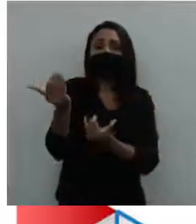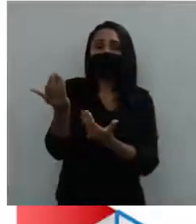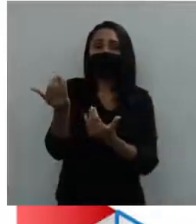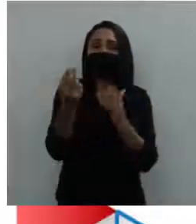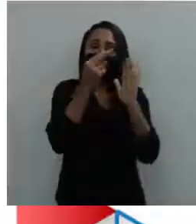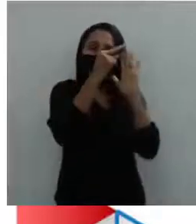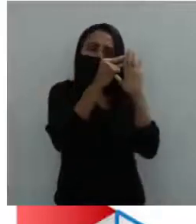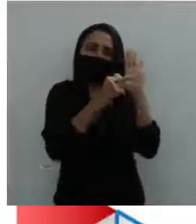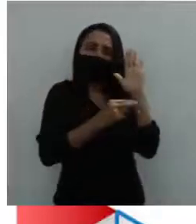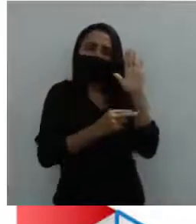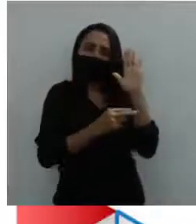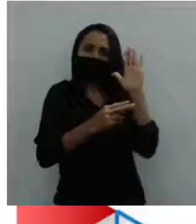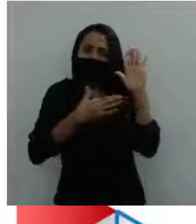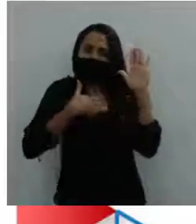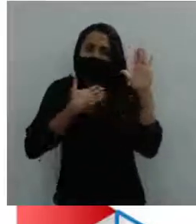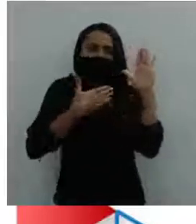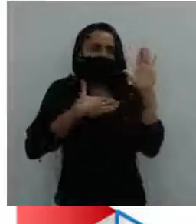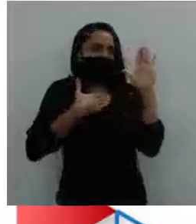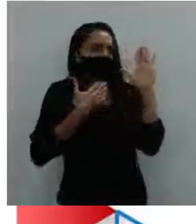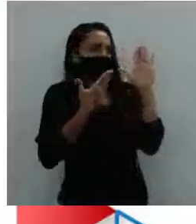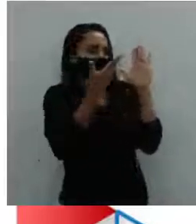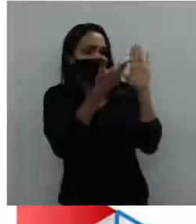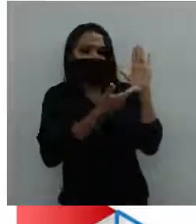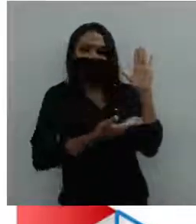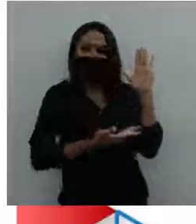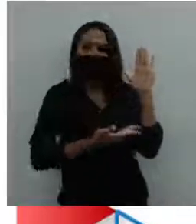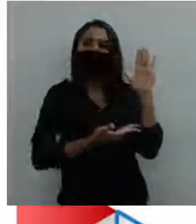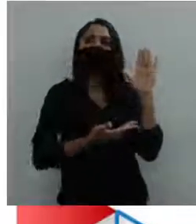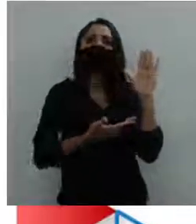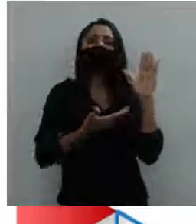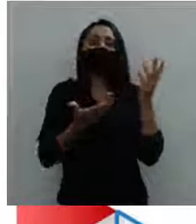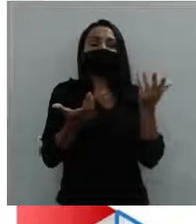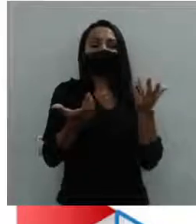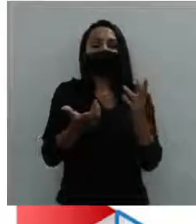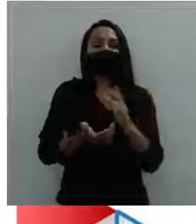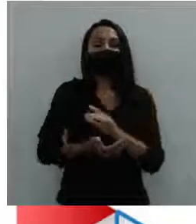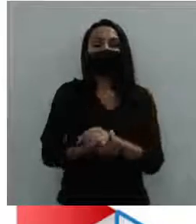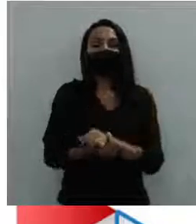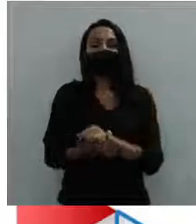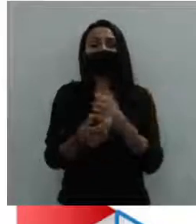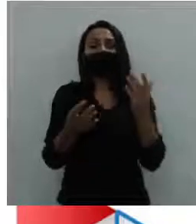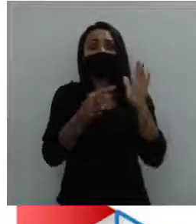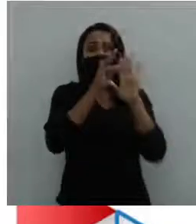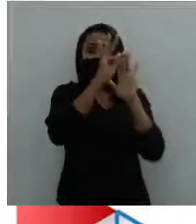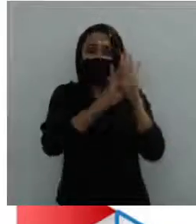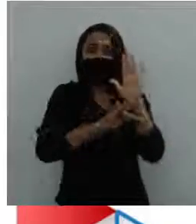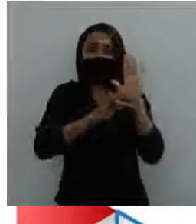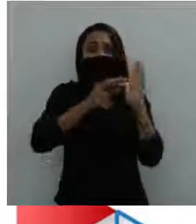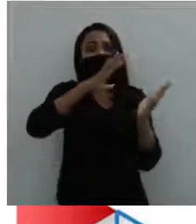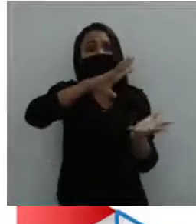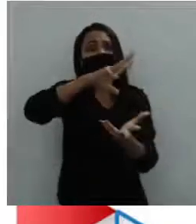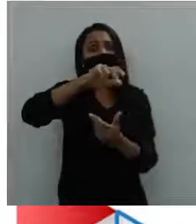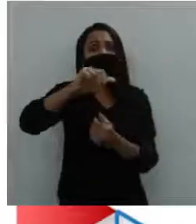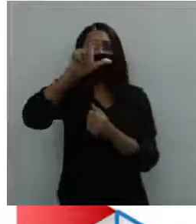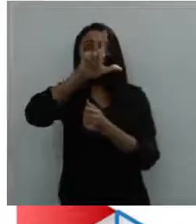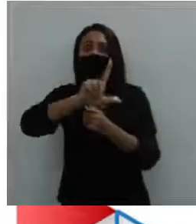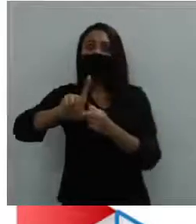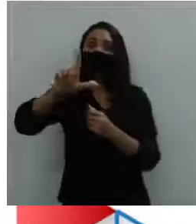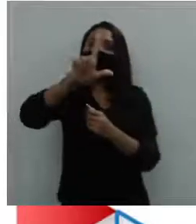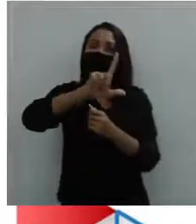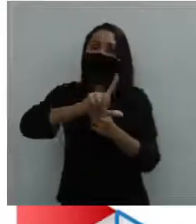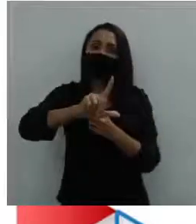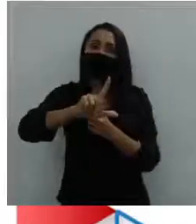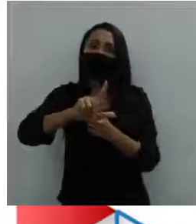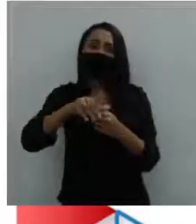lendo, entusiasmado. Provavelmente pode ser um texto do mundo que literário,